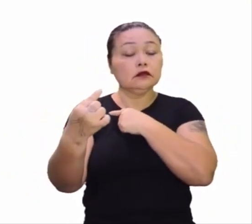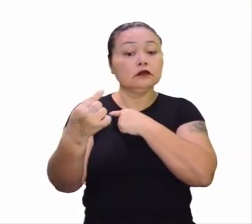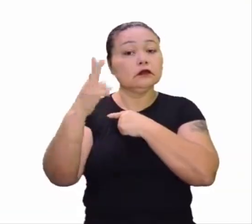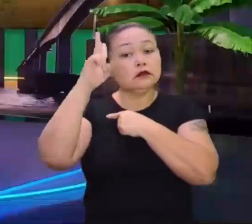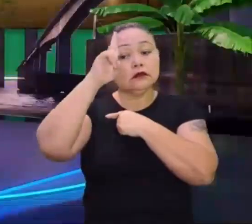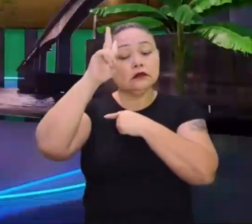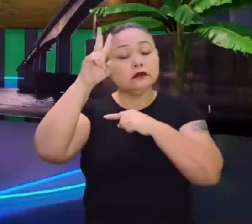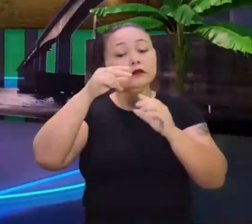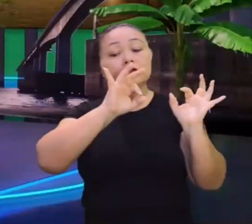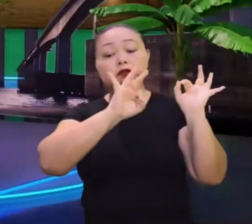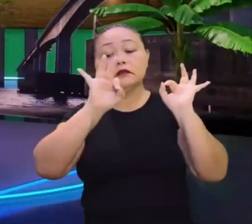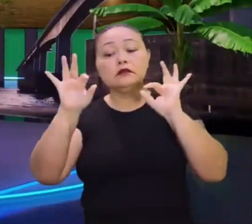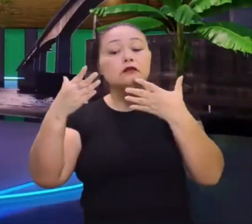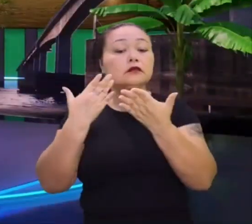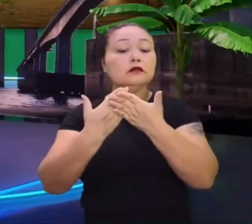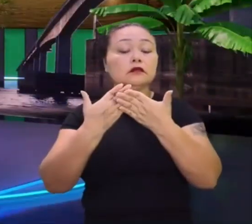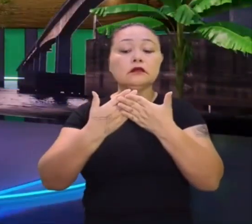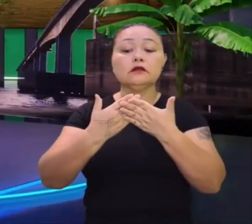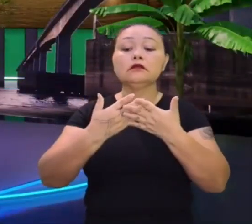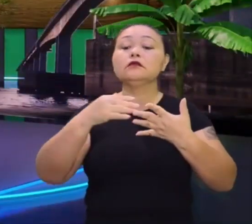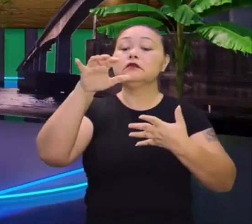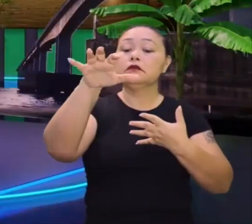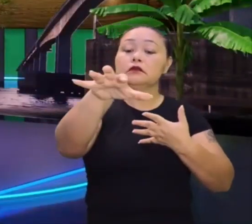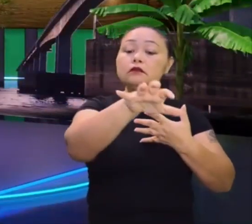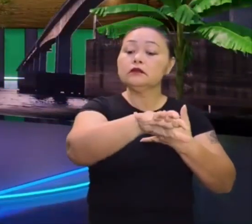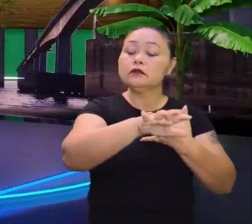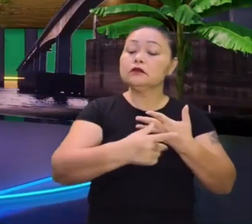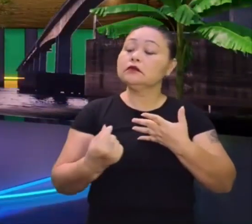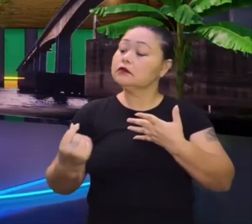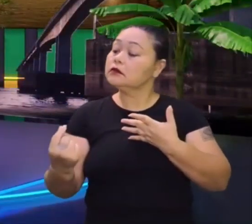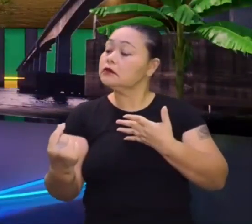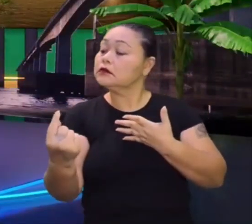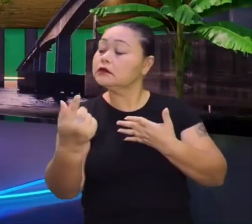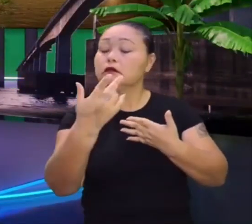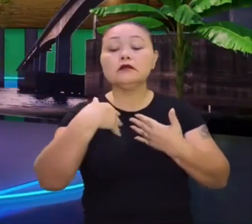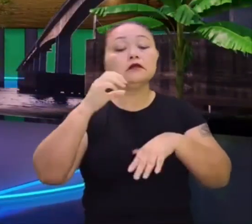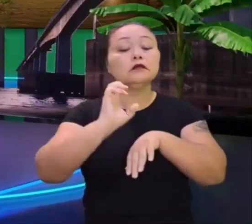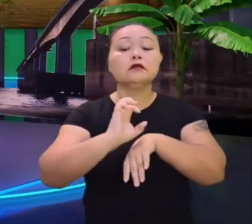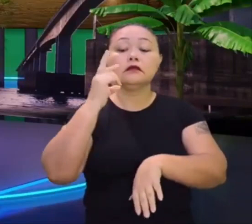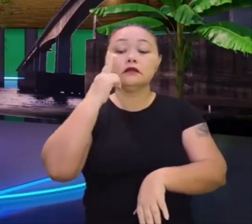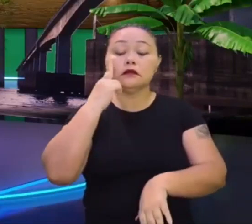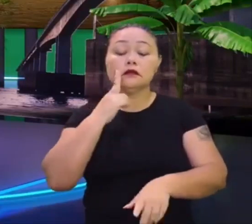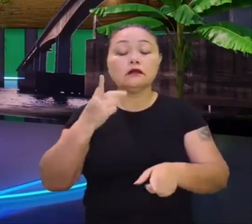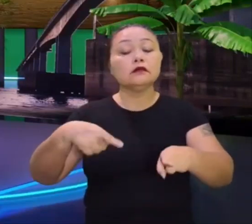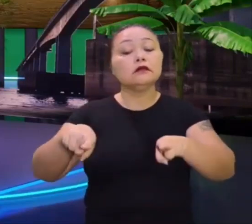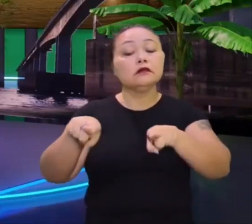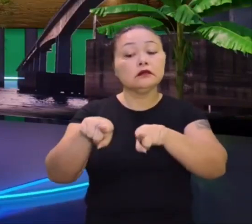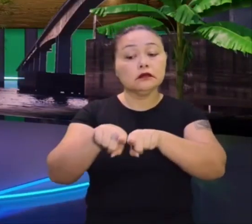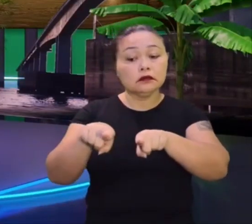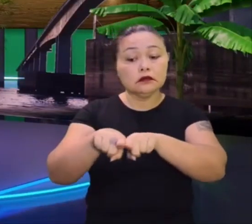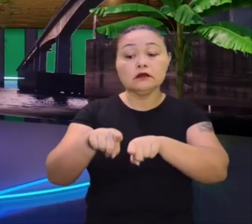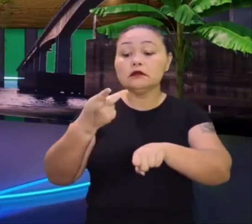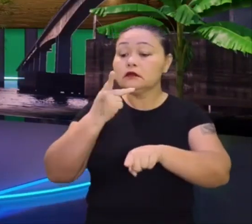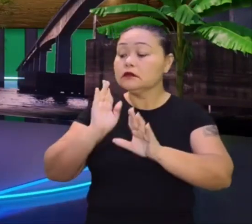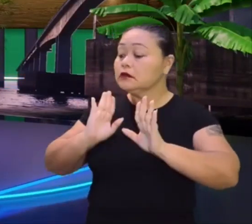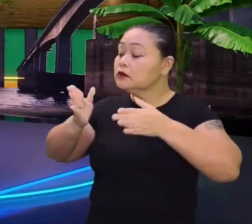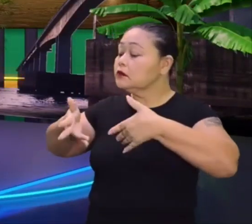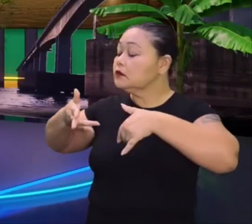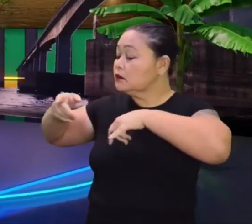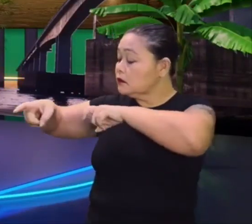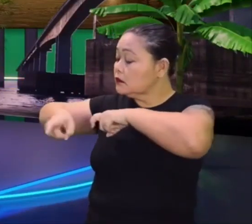seguinte, que durante a aula a gente falou sobre setores econômicos em Rondônia, falamos da agropecuária, que é importantíssima para